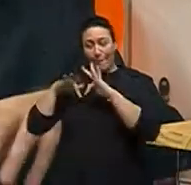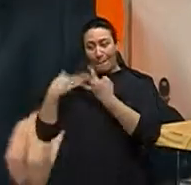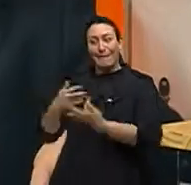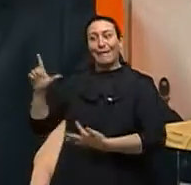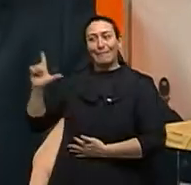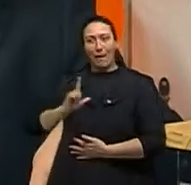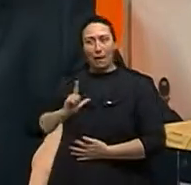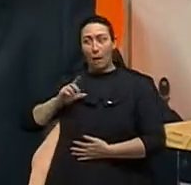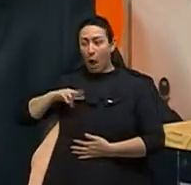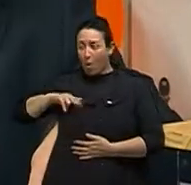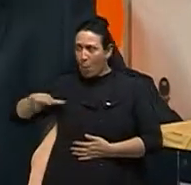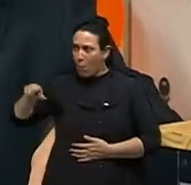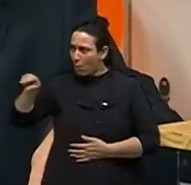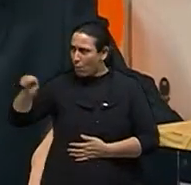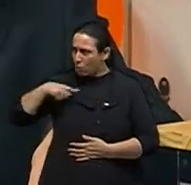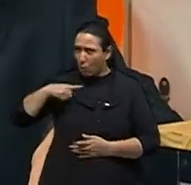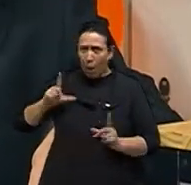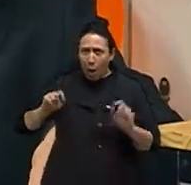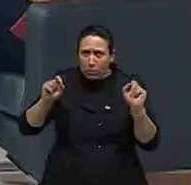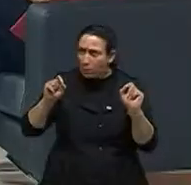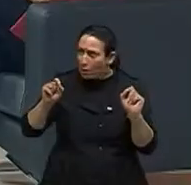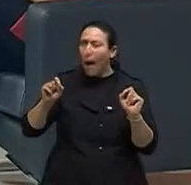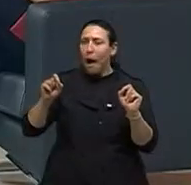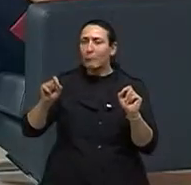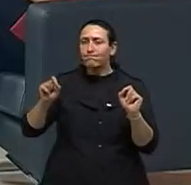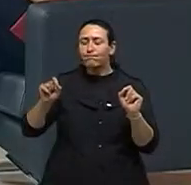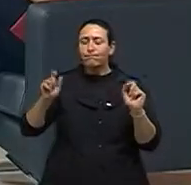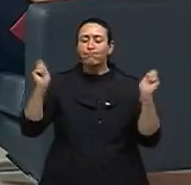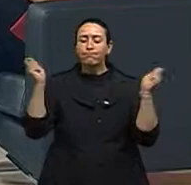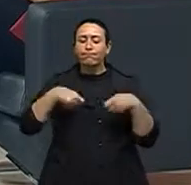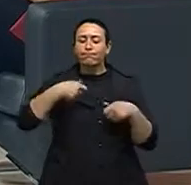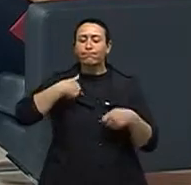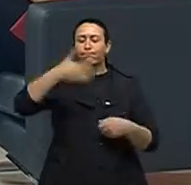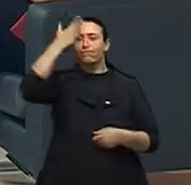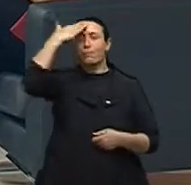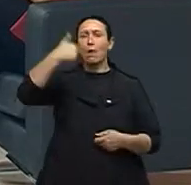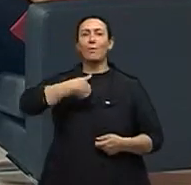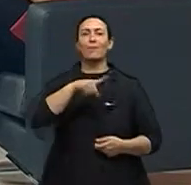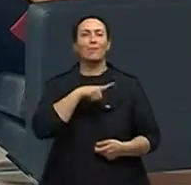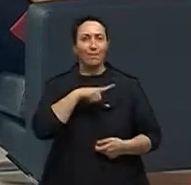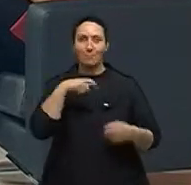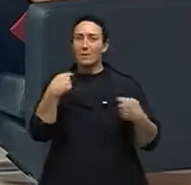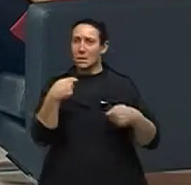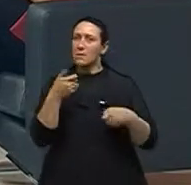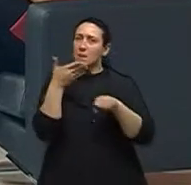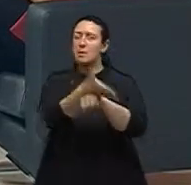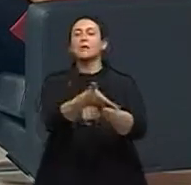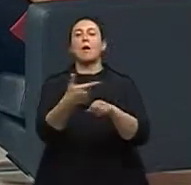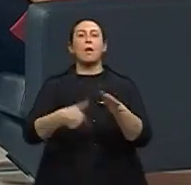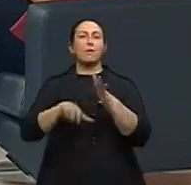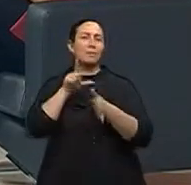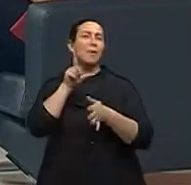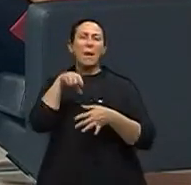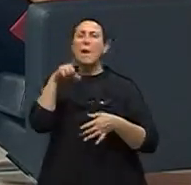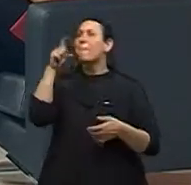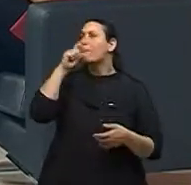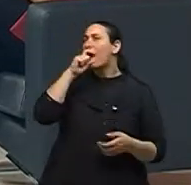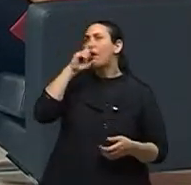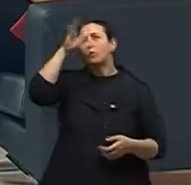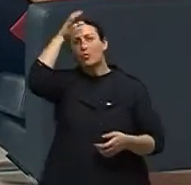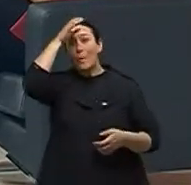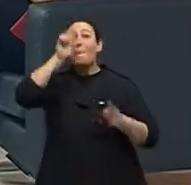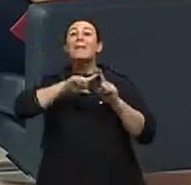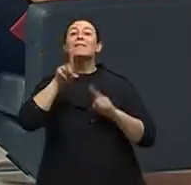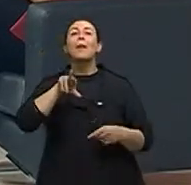o principal fator de risco ah irmãos é irmã P pai tios ou irmãos mas irmãos é o que tem uma relação